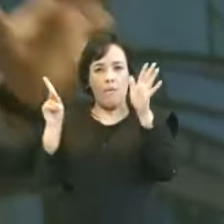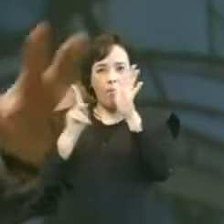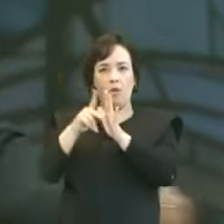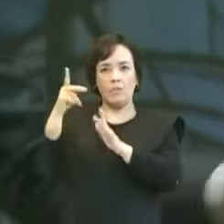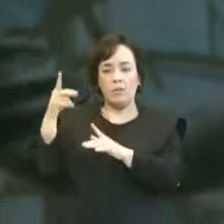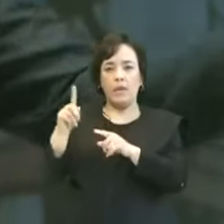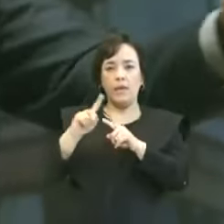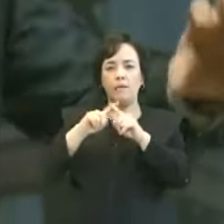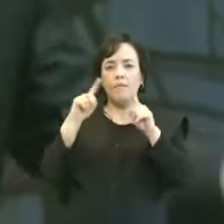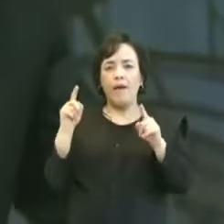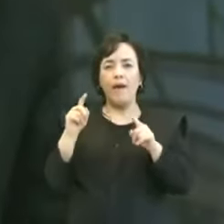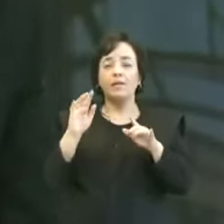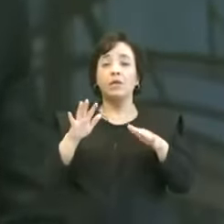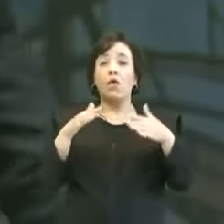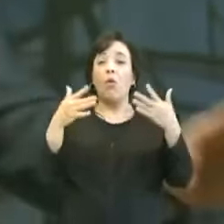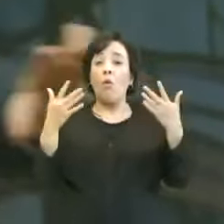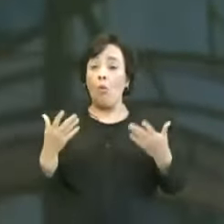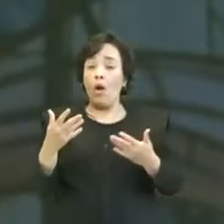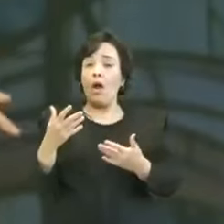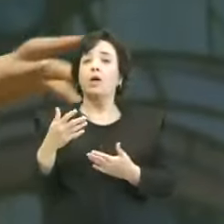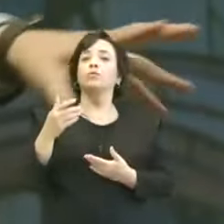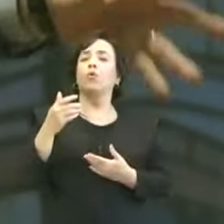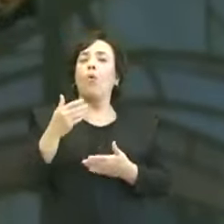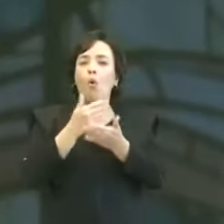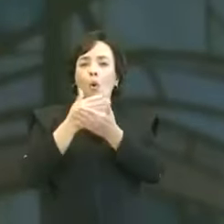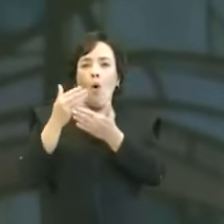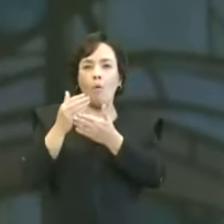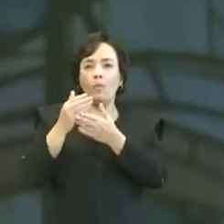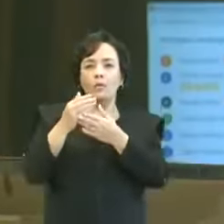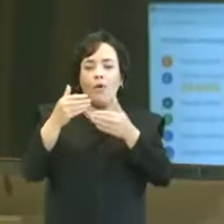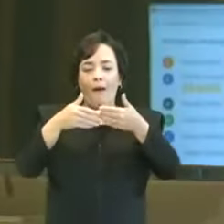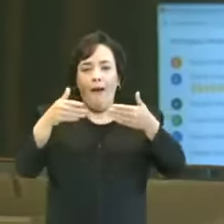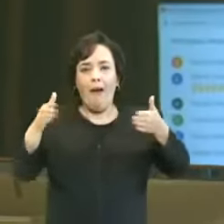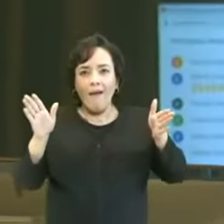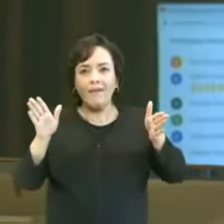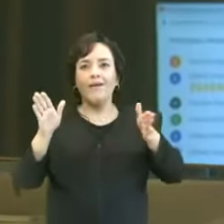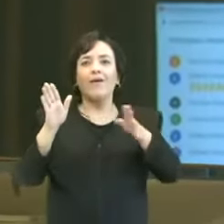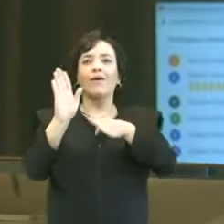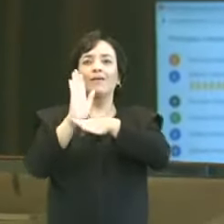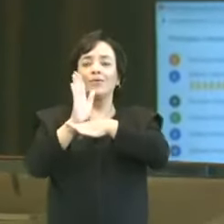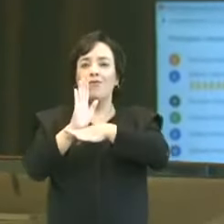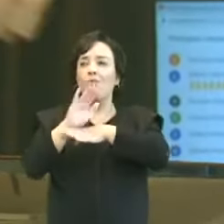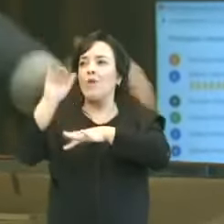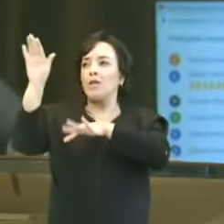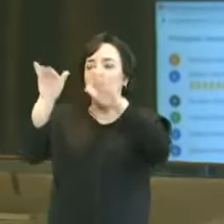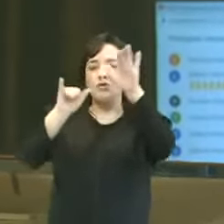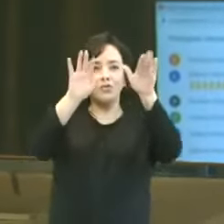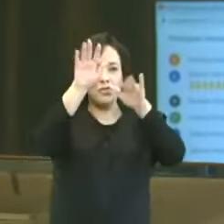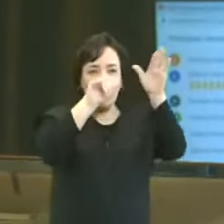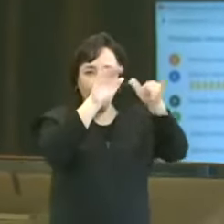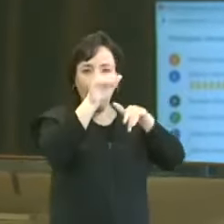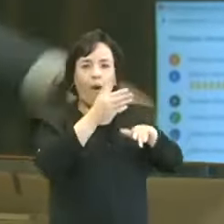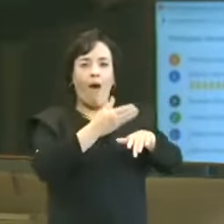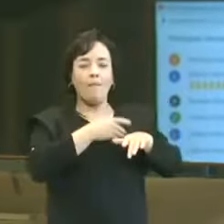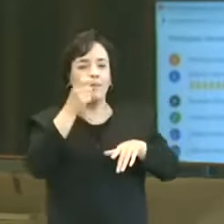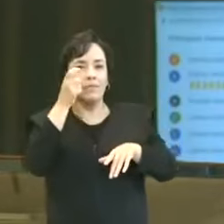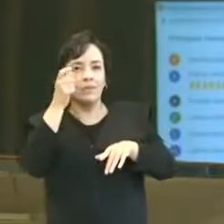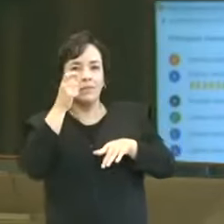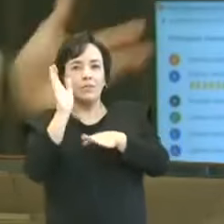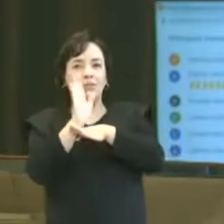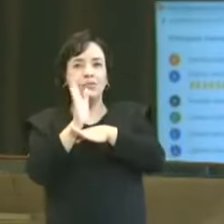lançamento do filme, ele convidou todos os parentes, os amigos, todo mundo, porque ele ia aparecer no filme. E